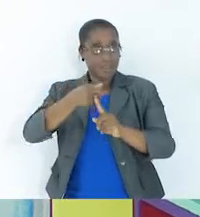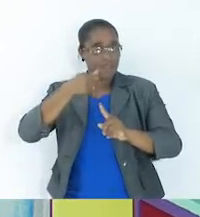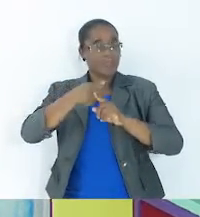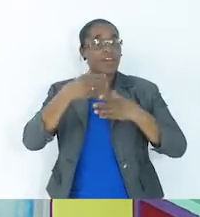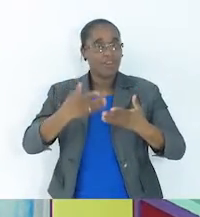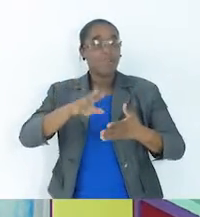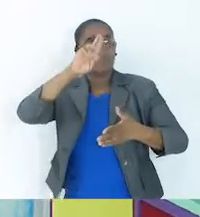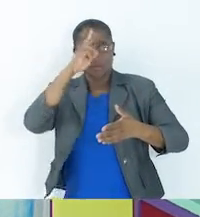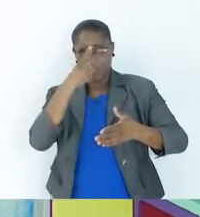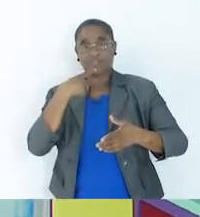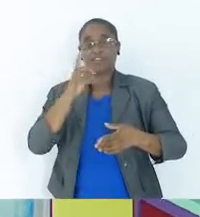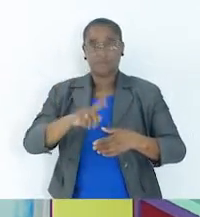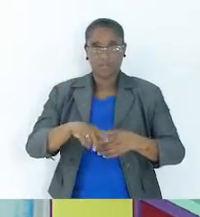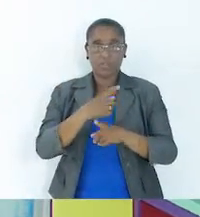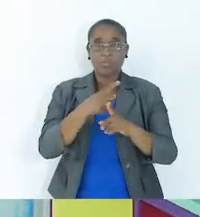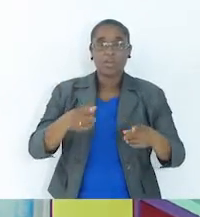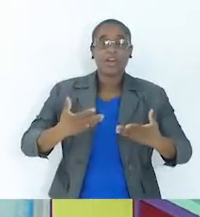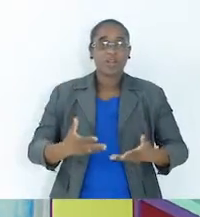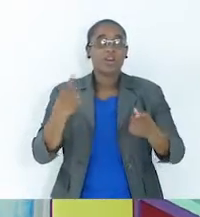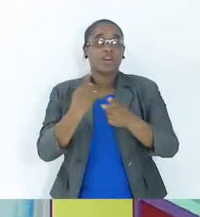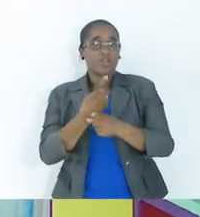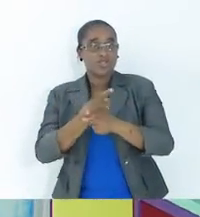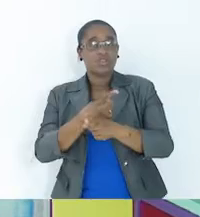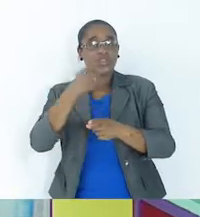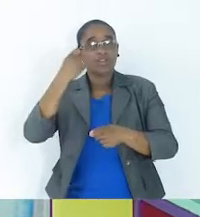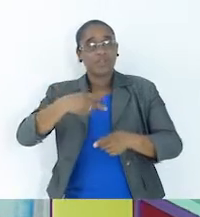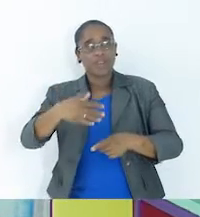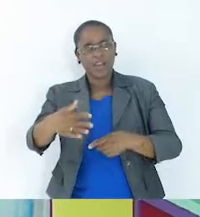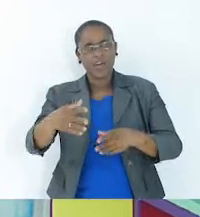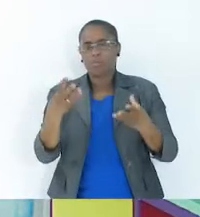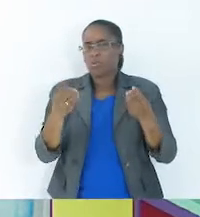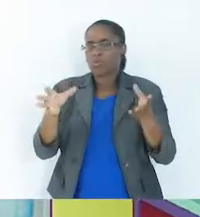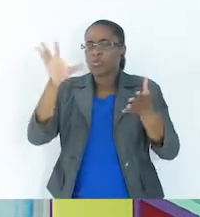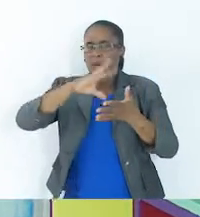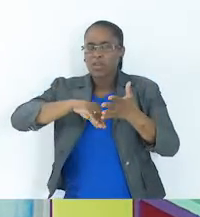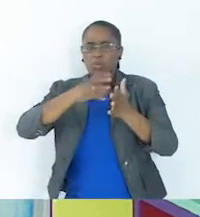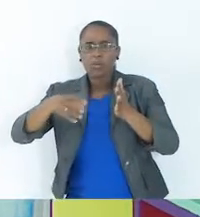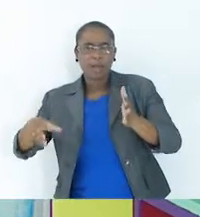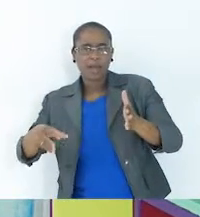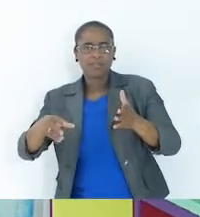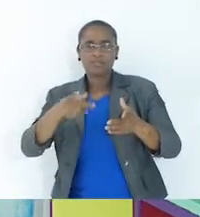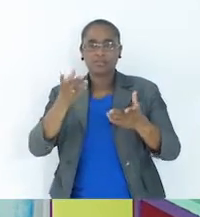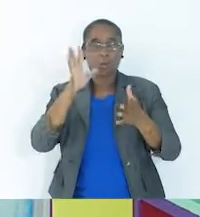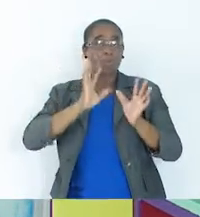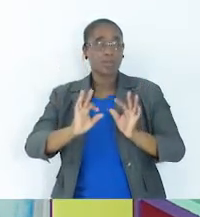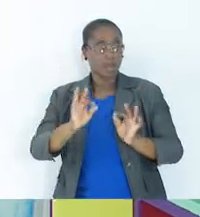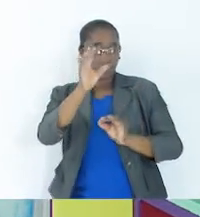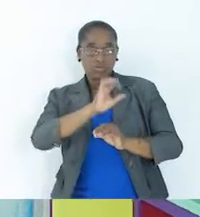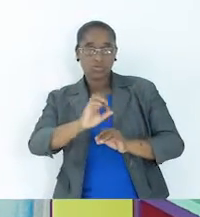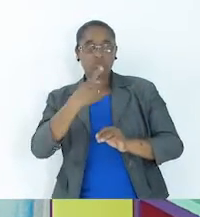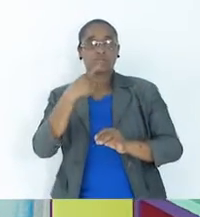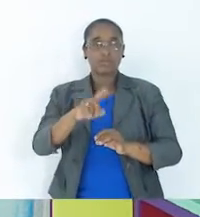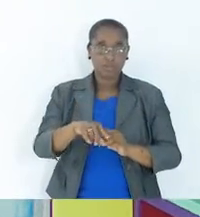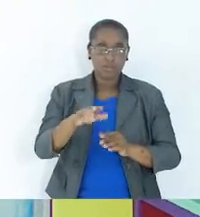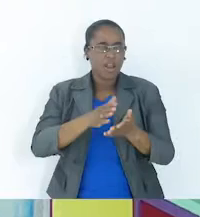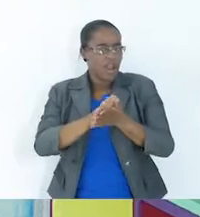é para reforçar, porque agora as coisas ficaram muito mais complicadas, certo? Então, redobra os seus cuidados, lava as mãos